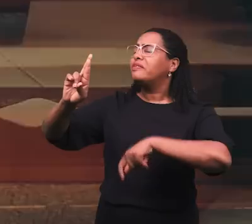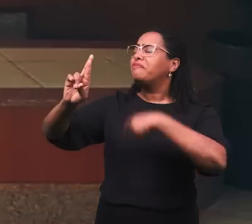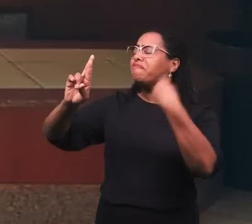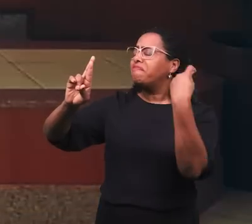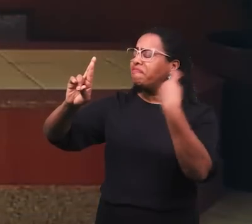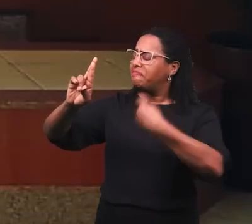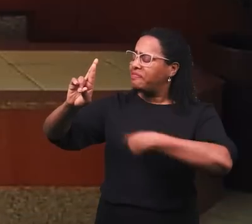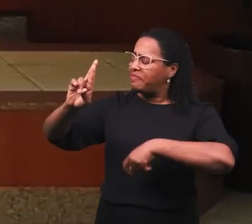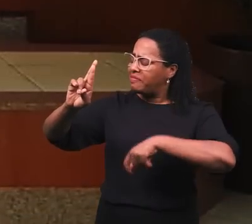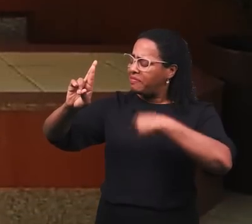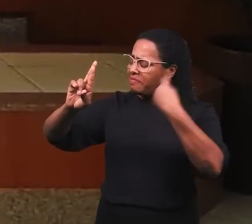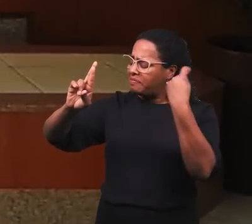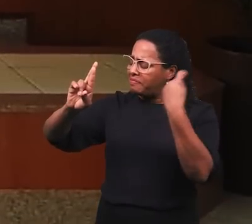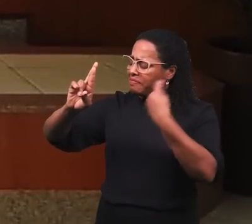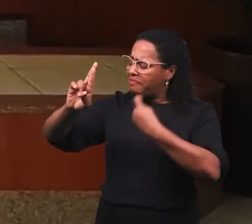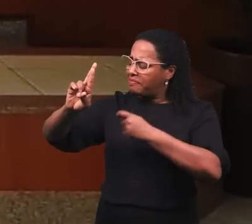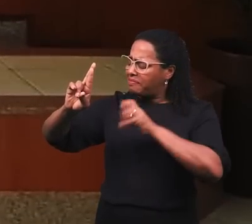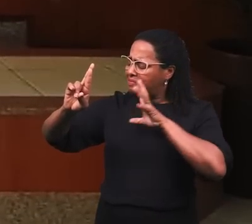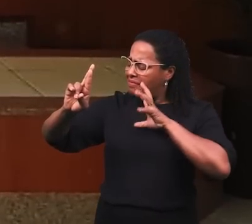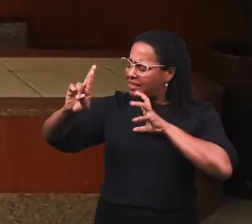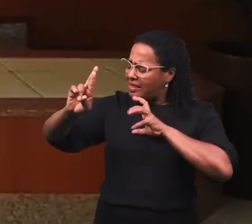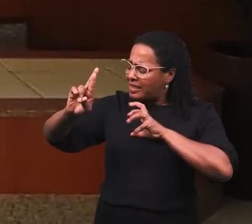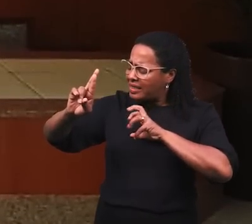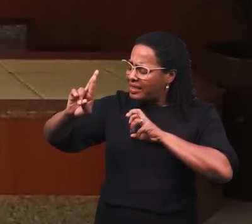De ti